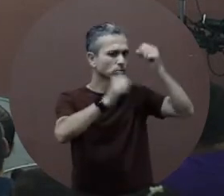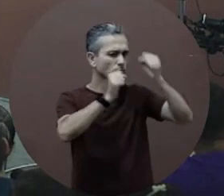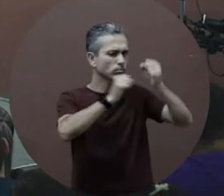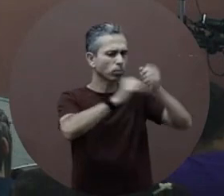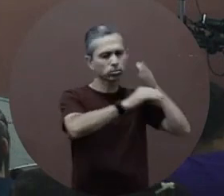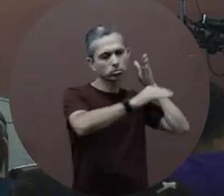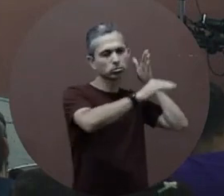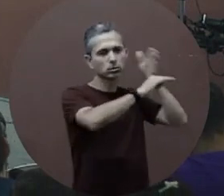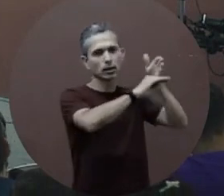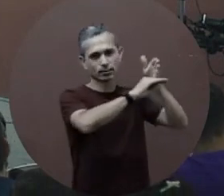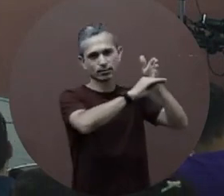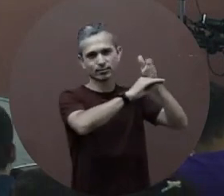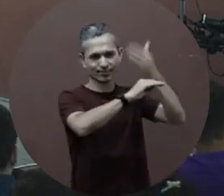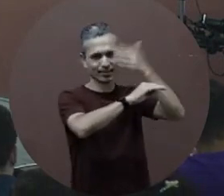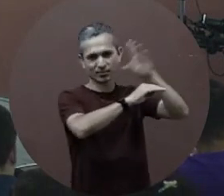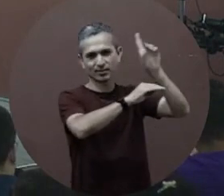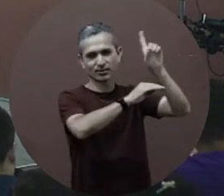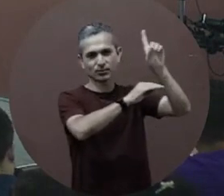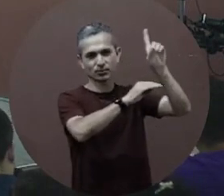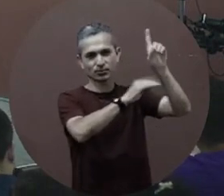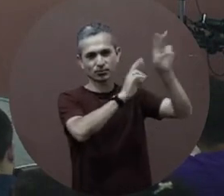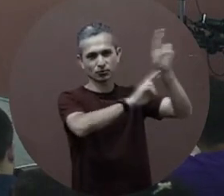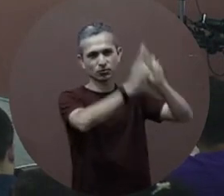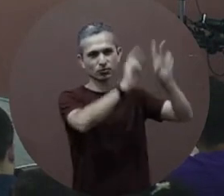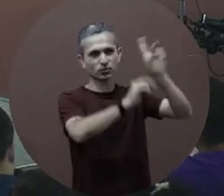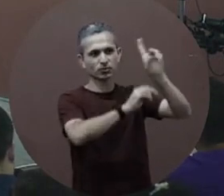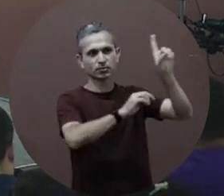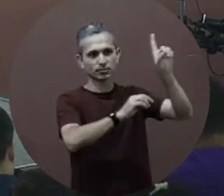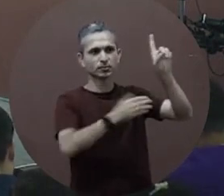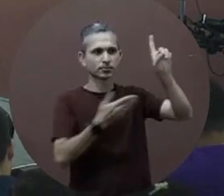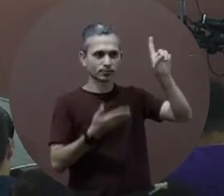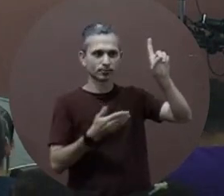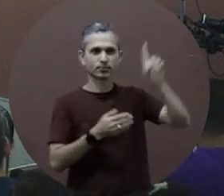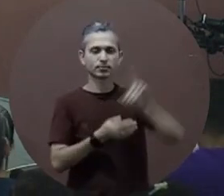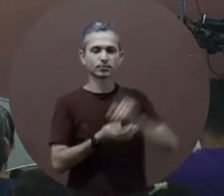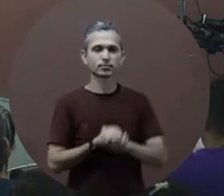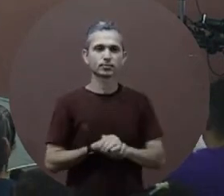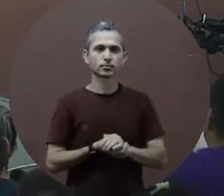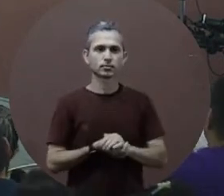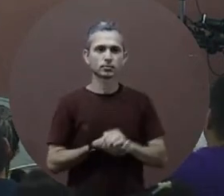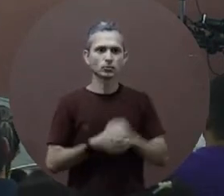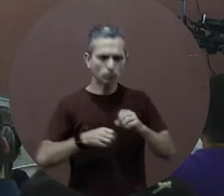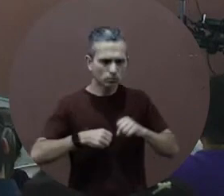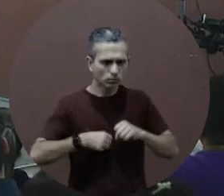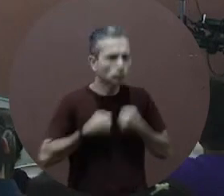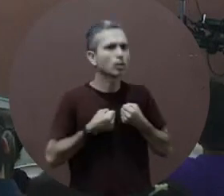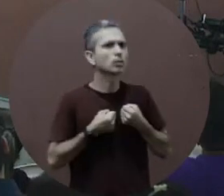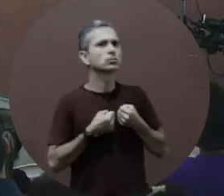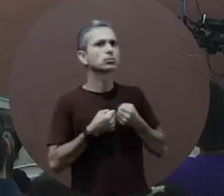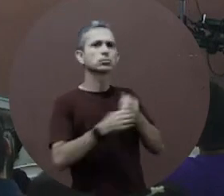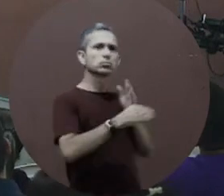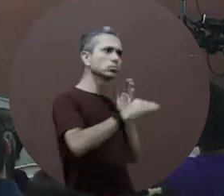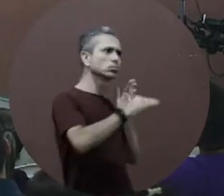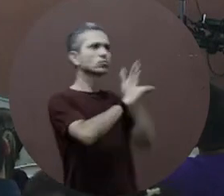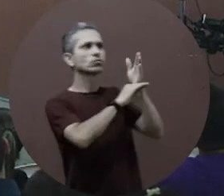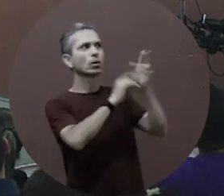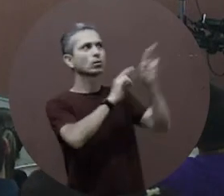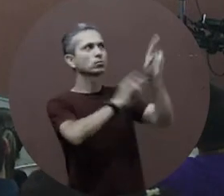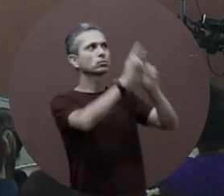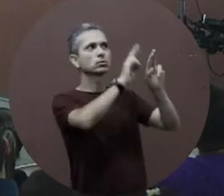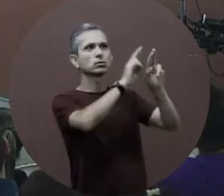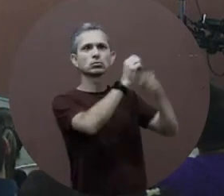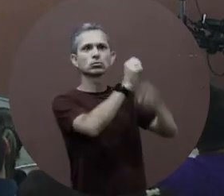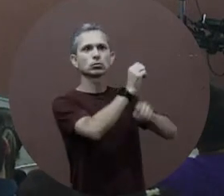para você. Esse relacionamento com Deus. Então, seja ousado e entre nesse relacionamento profundo com o